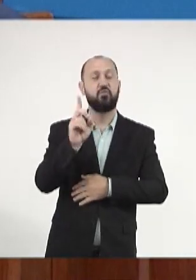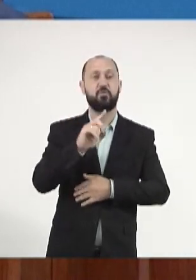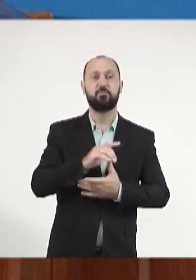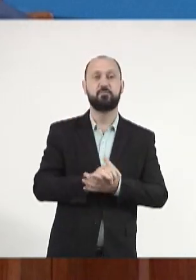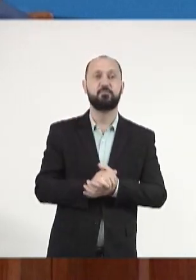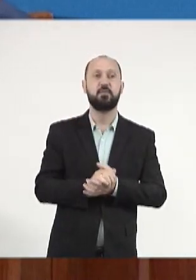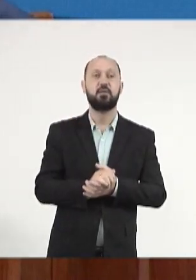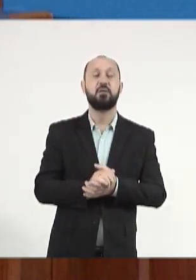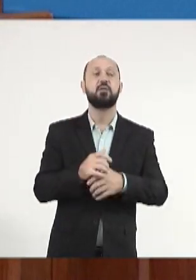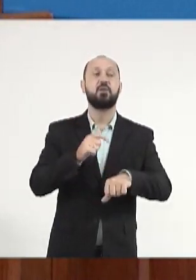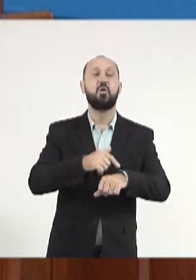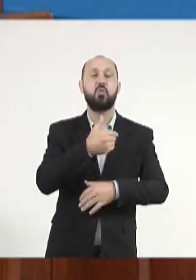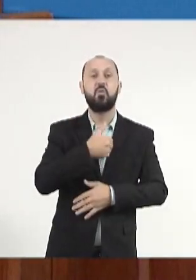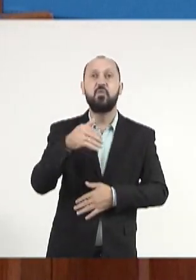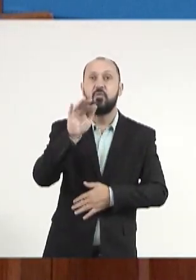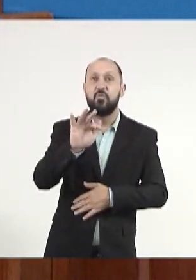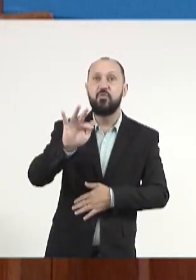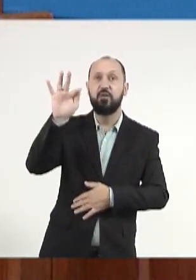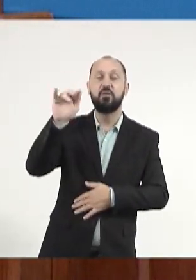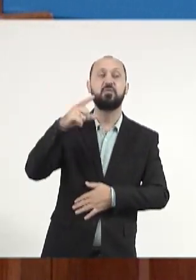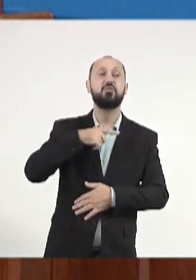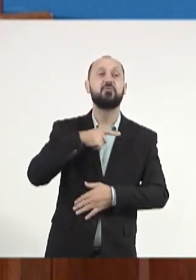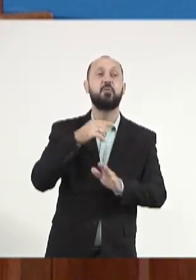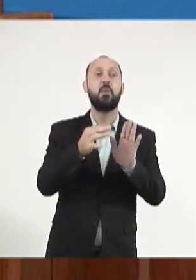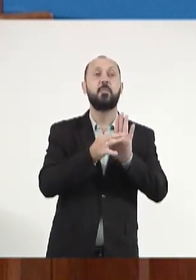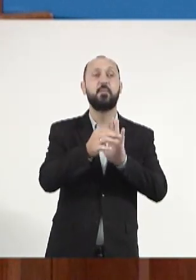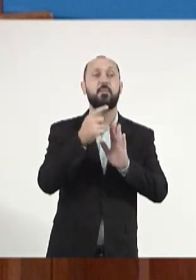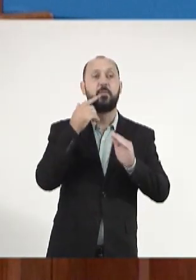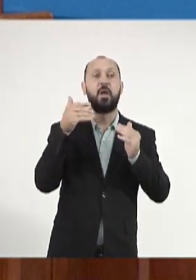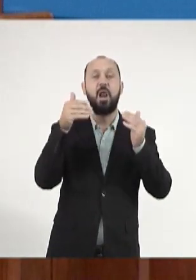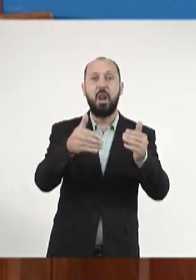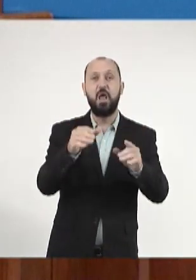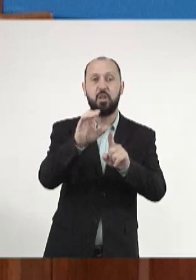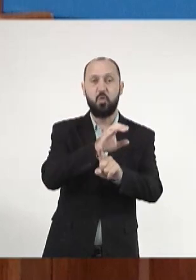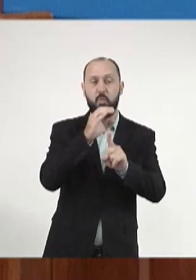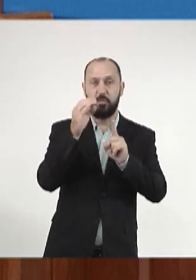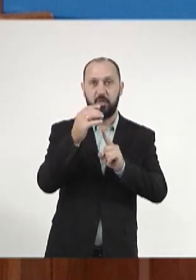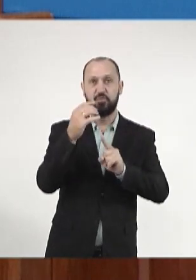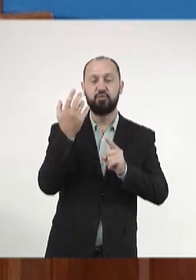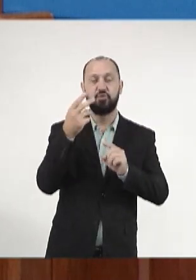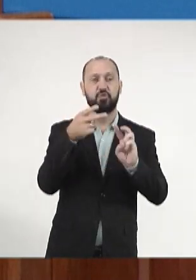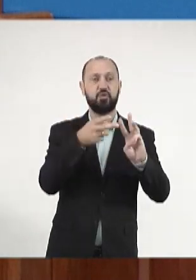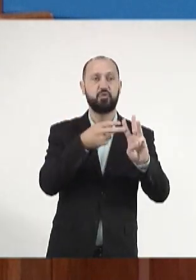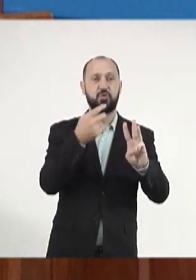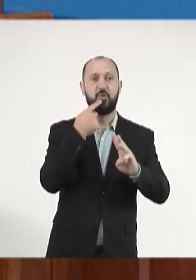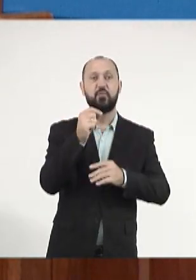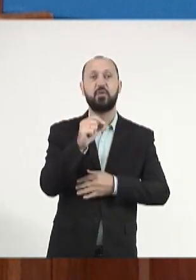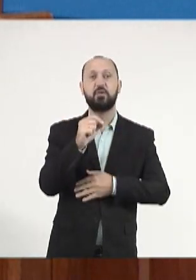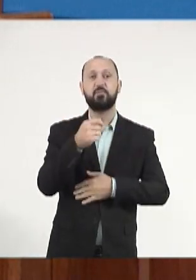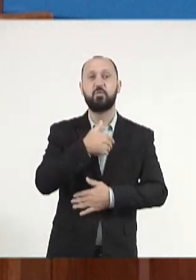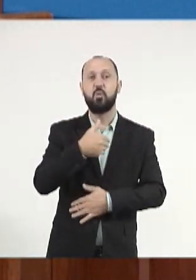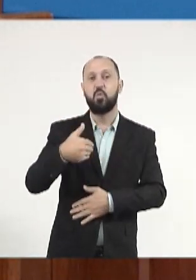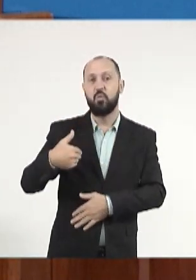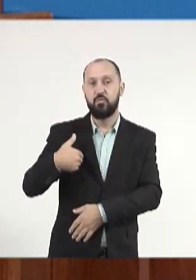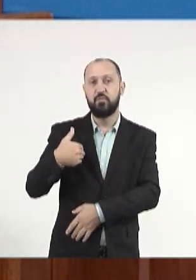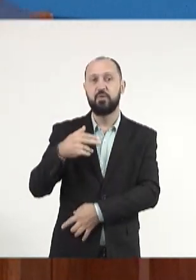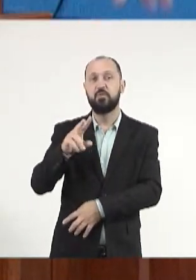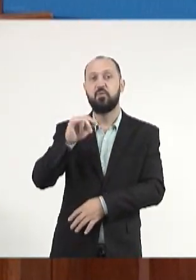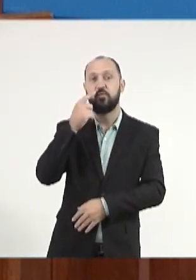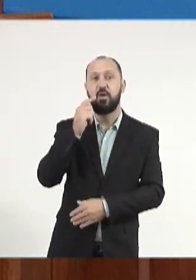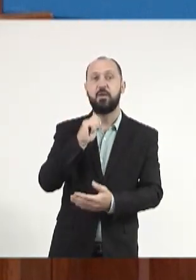vou quando o governo federal tiver uma proposta para chegar lá na comunidade indígena e dizer assim, olha, o governo